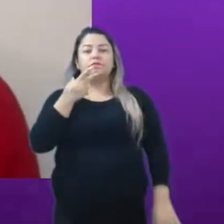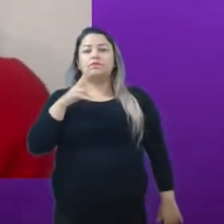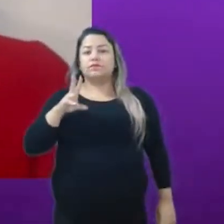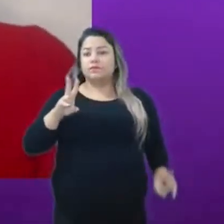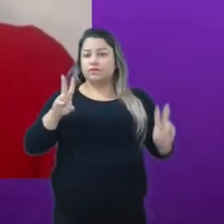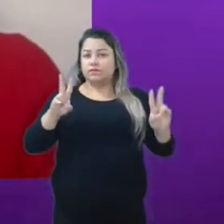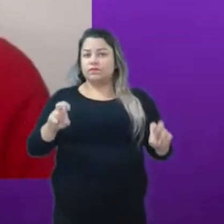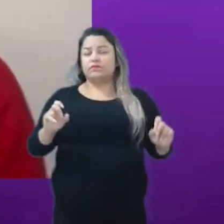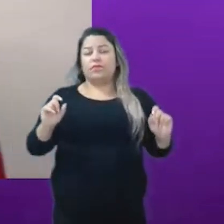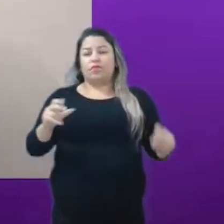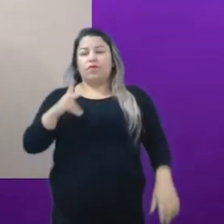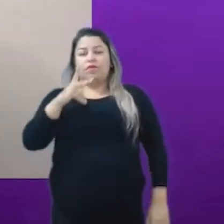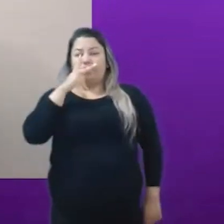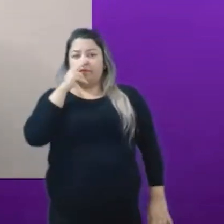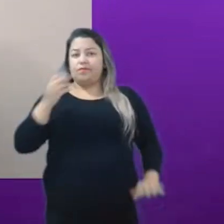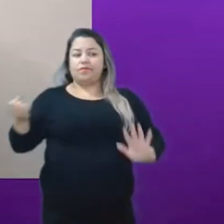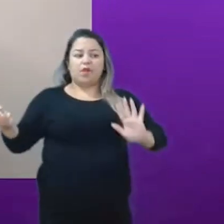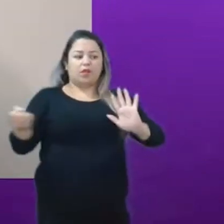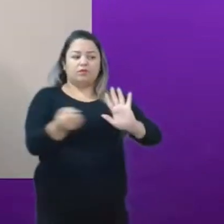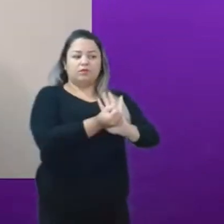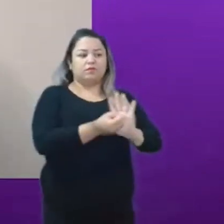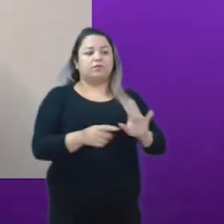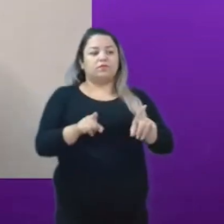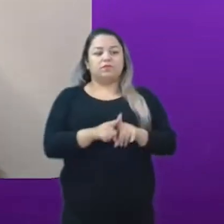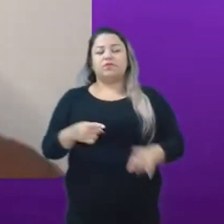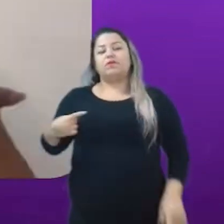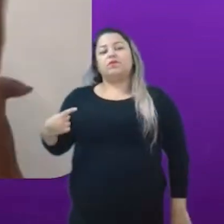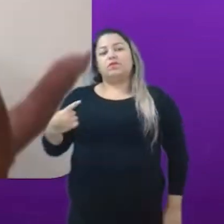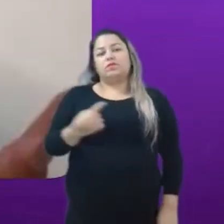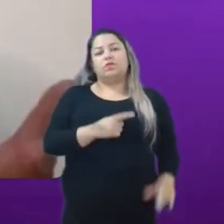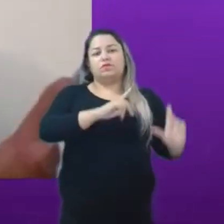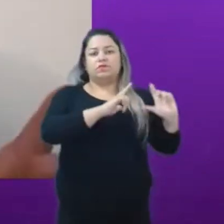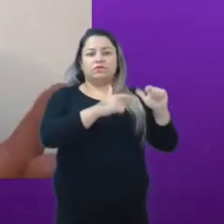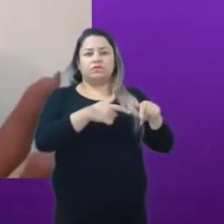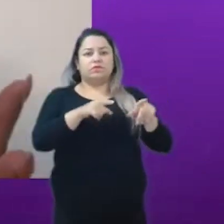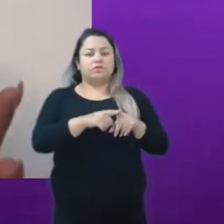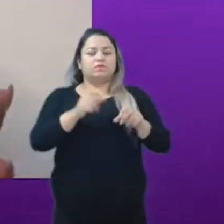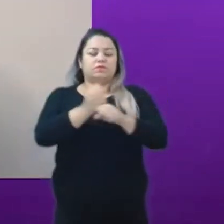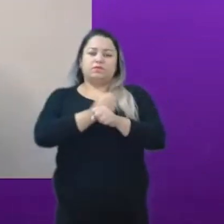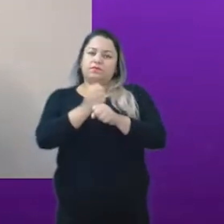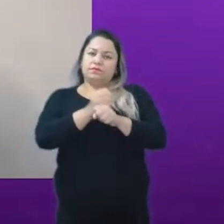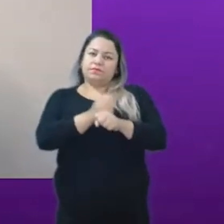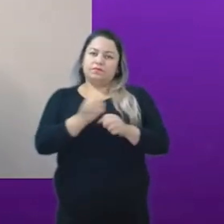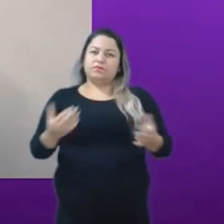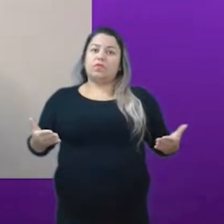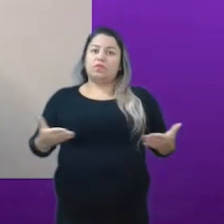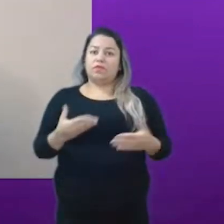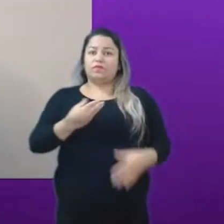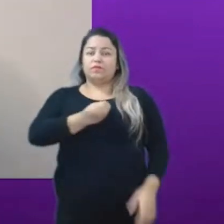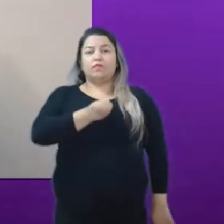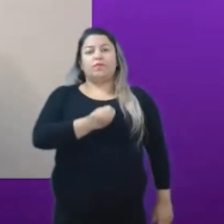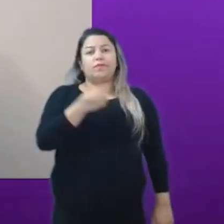E aí é que eu acho que é um grande marco, assim, também da nossa geração e desses tempos mais atuais que a gente está vivendo, que é